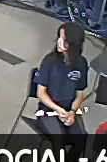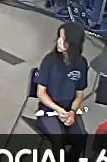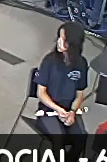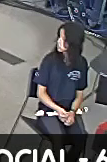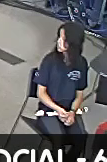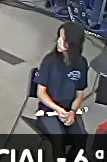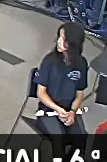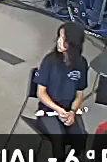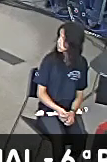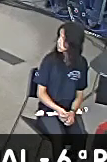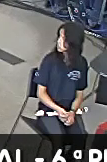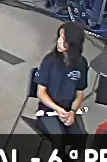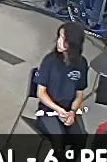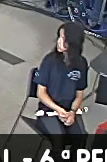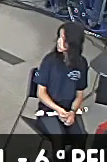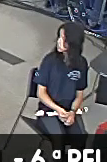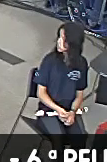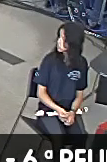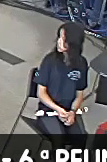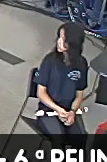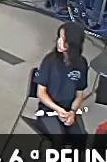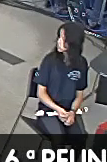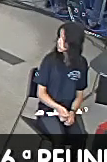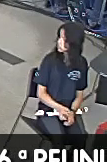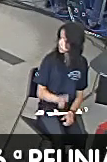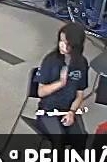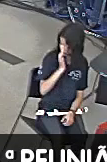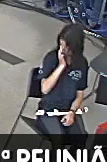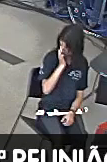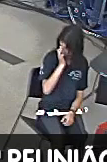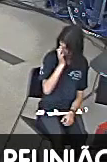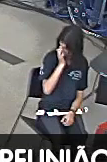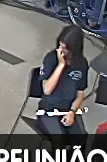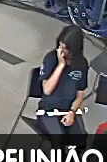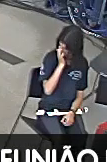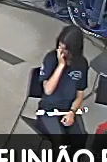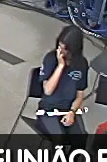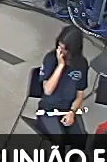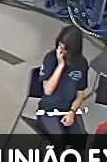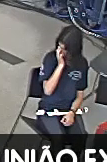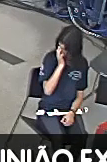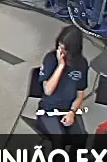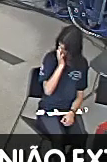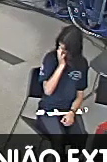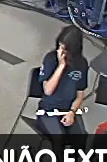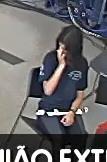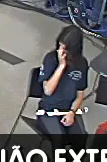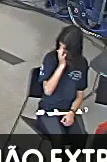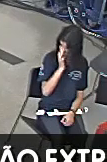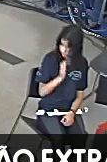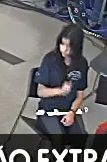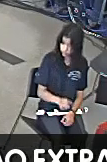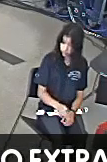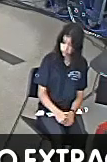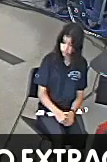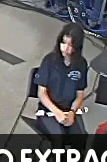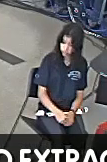Após se mudarem, retornaram à paróquia, em especial a irmã Maria Luísa, no primeiro formação de